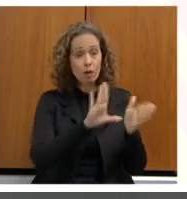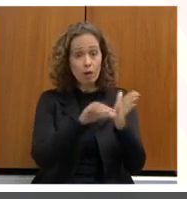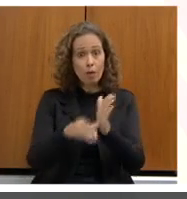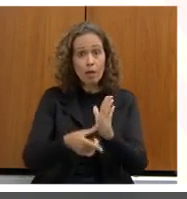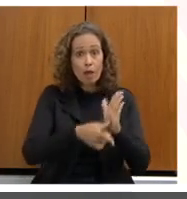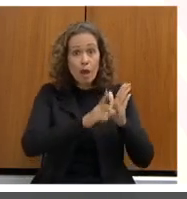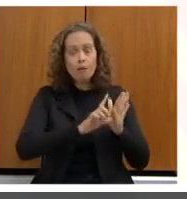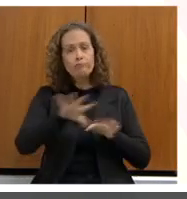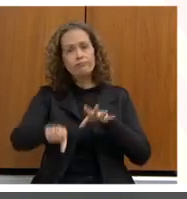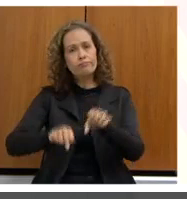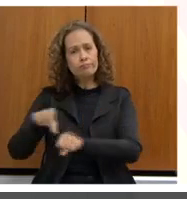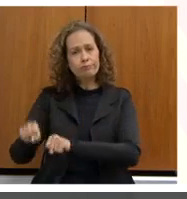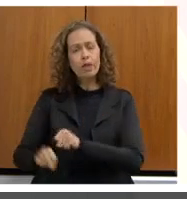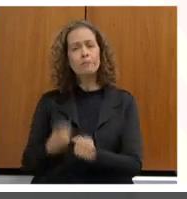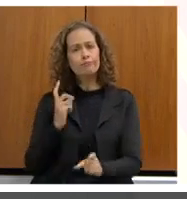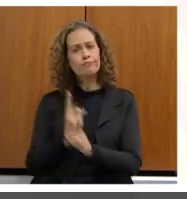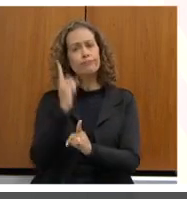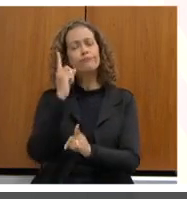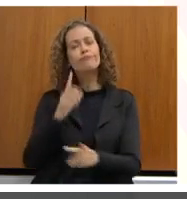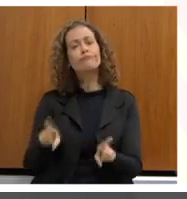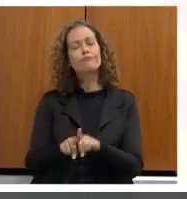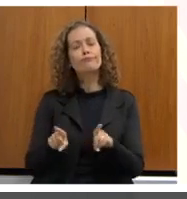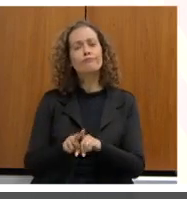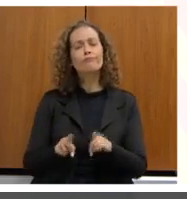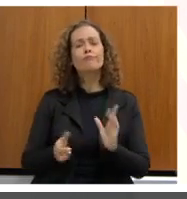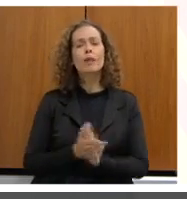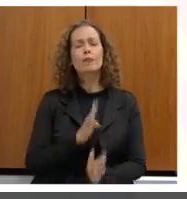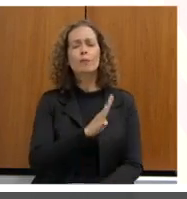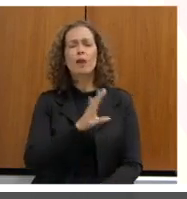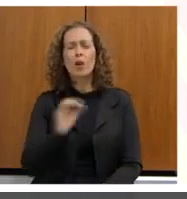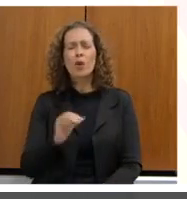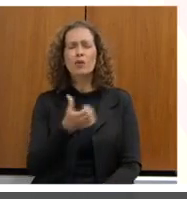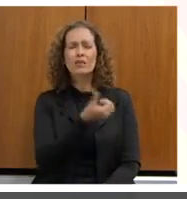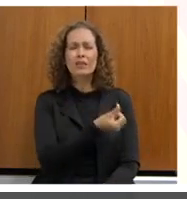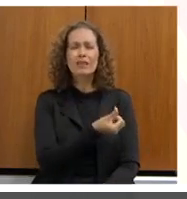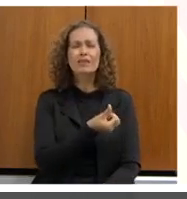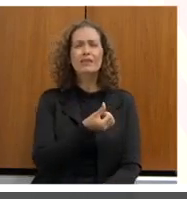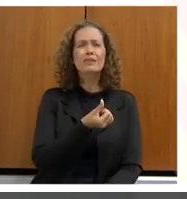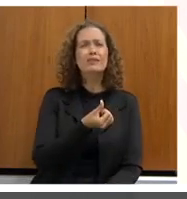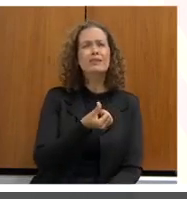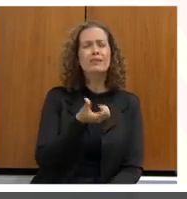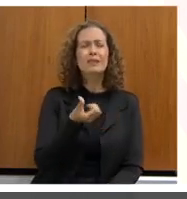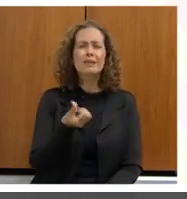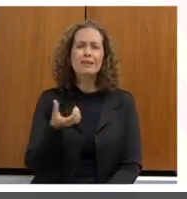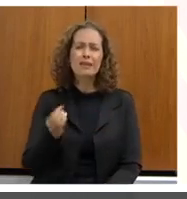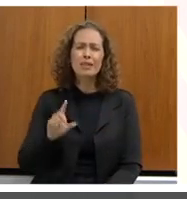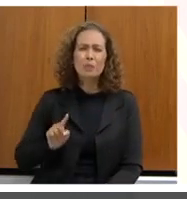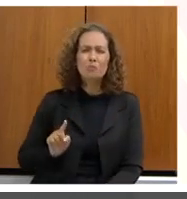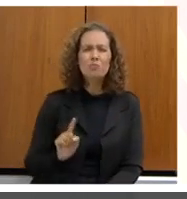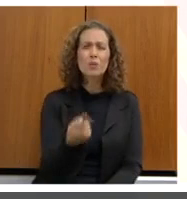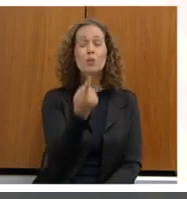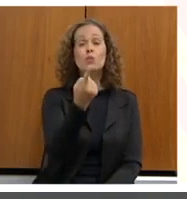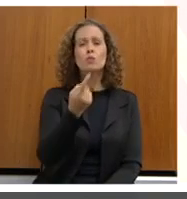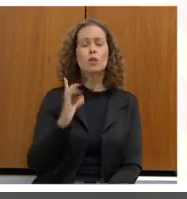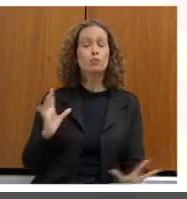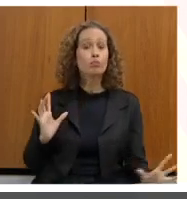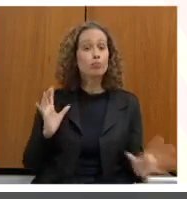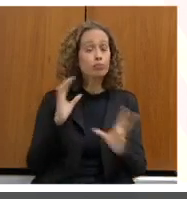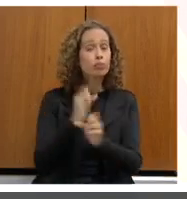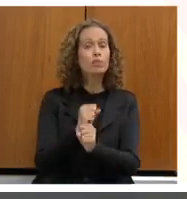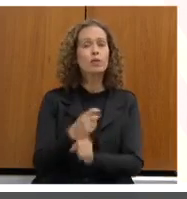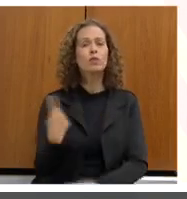qual é o correto 660 1271 aí são todas as ocorrências nosso né